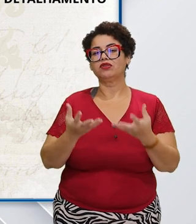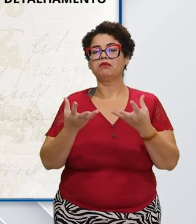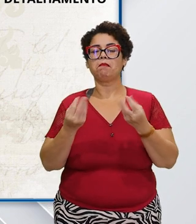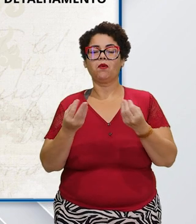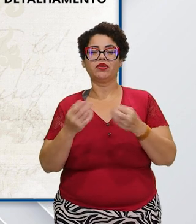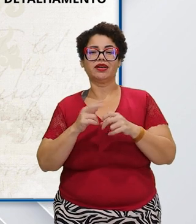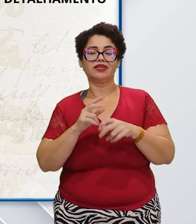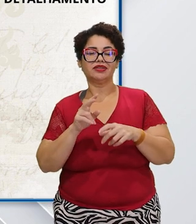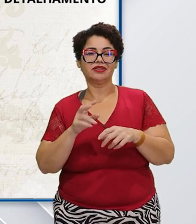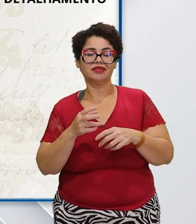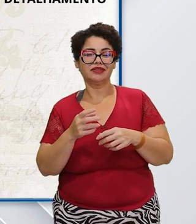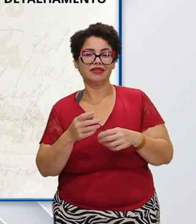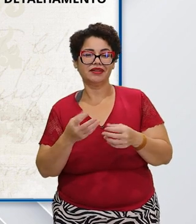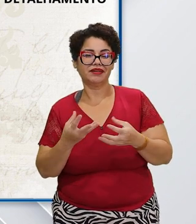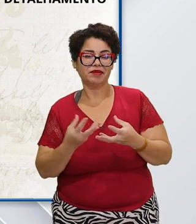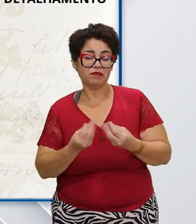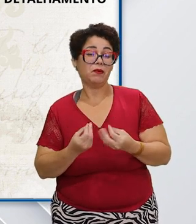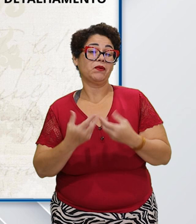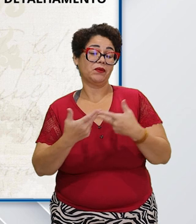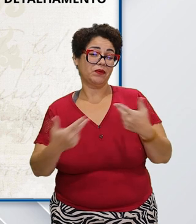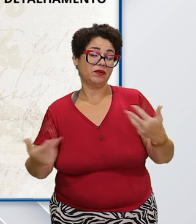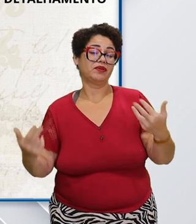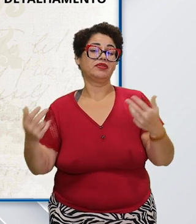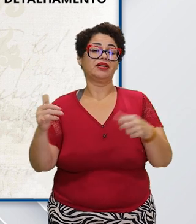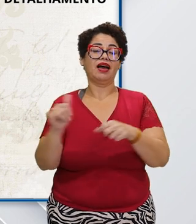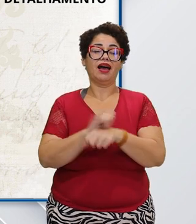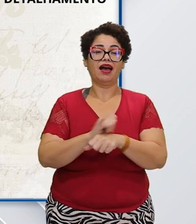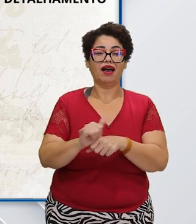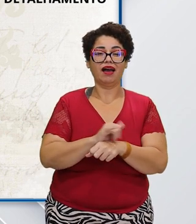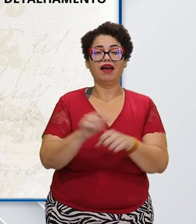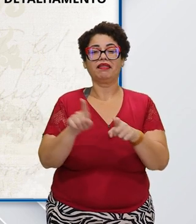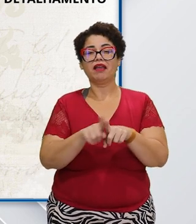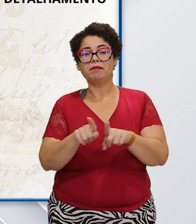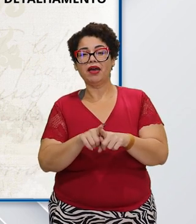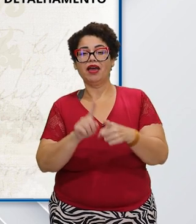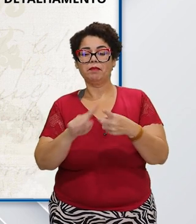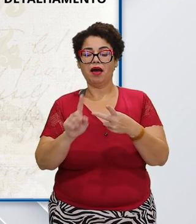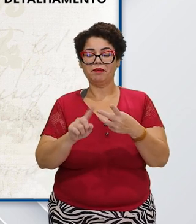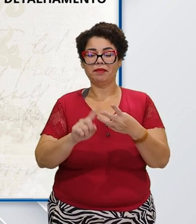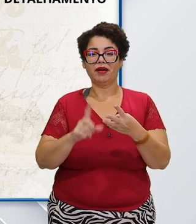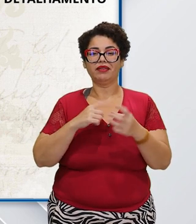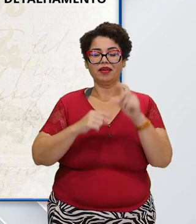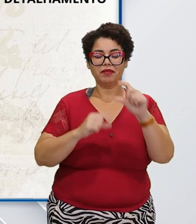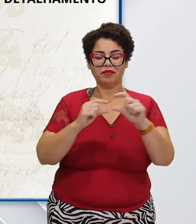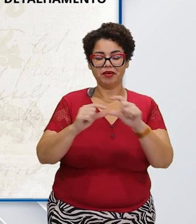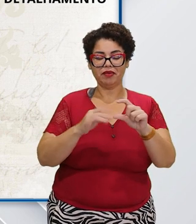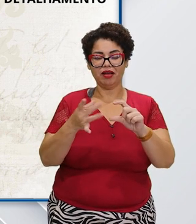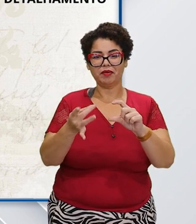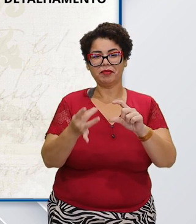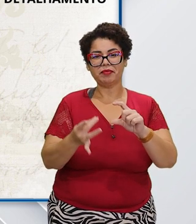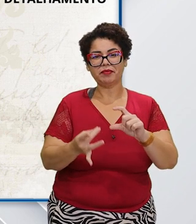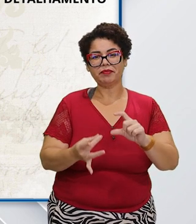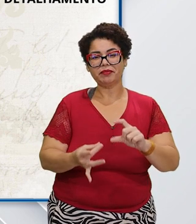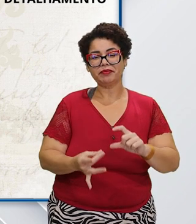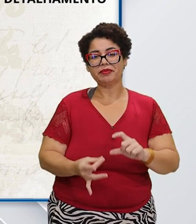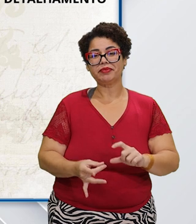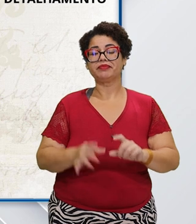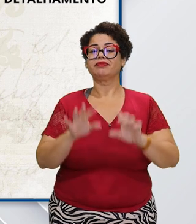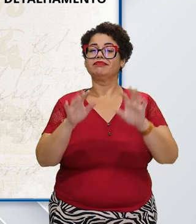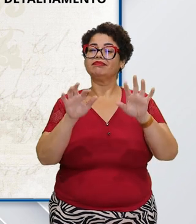muitas vezes Além disso para especificar então né o caminho que esse argumento vai fazendo